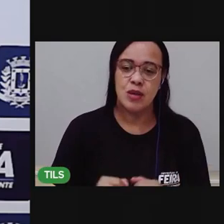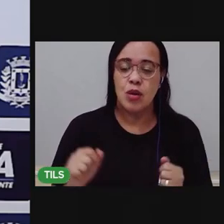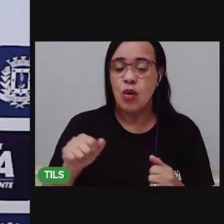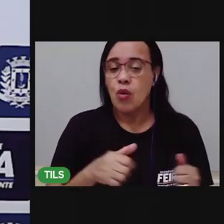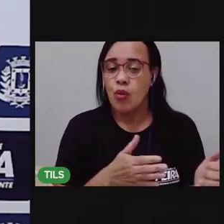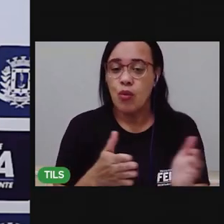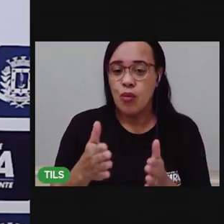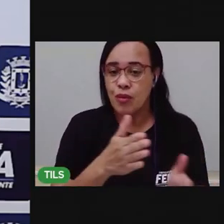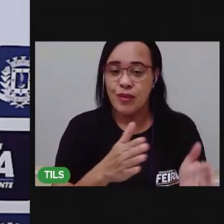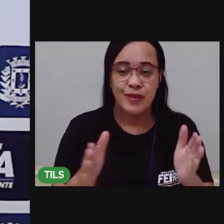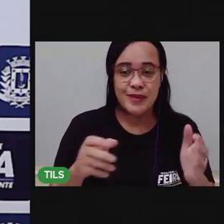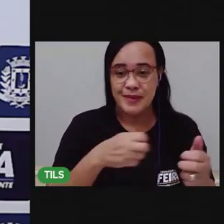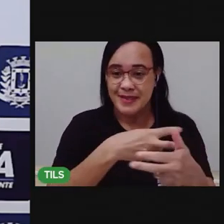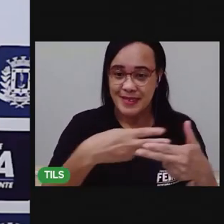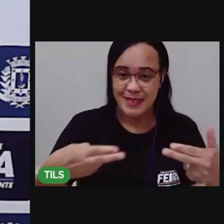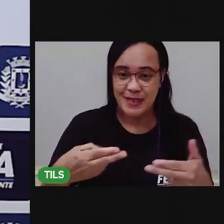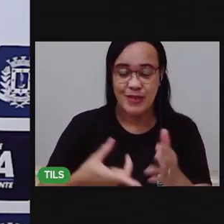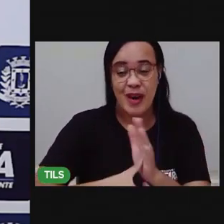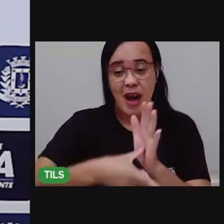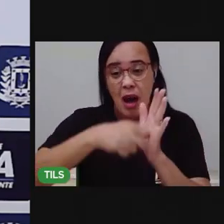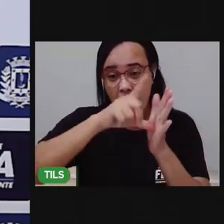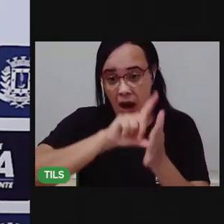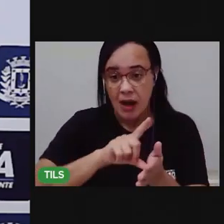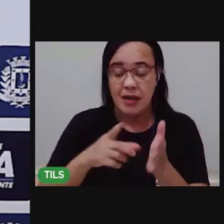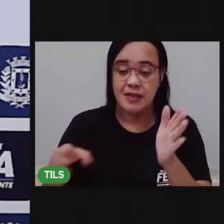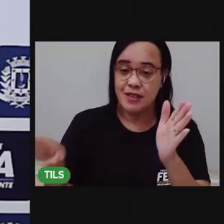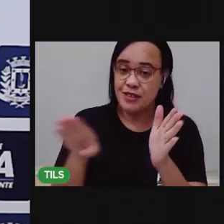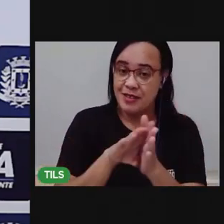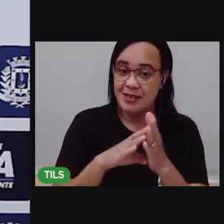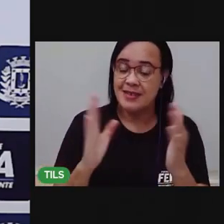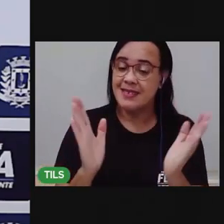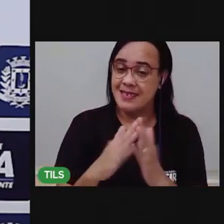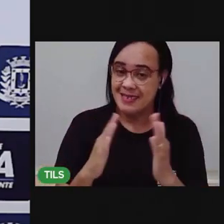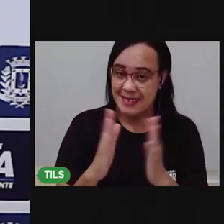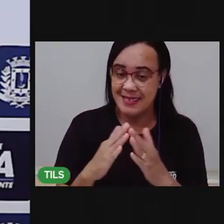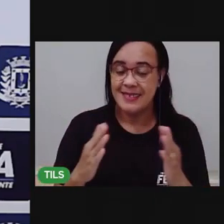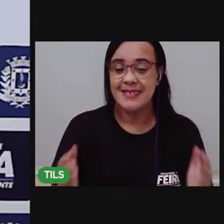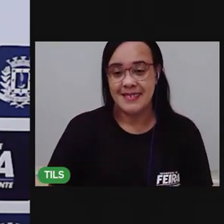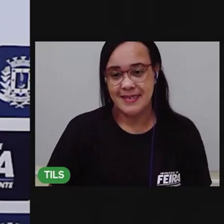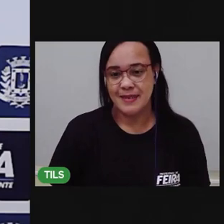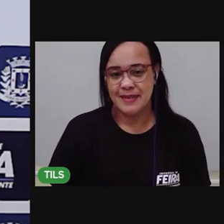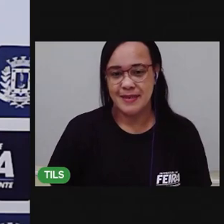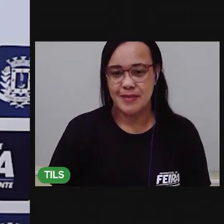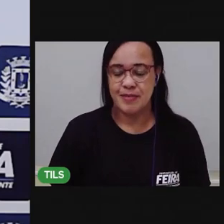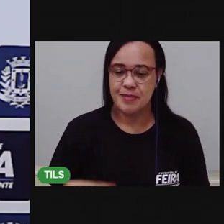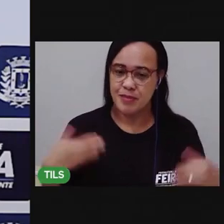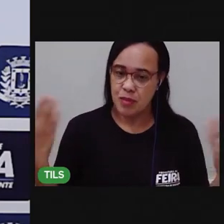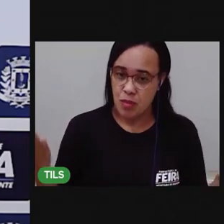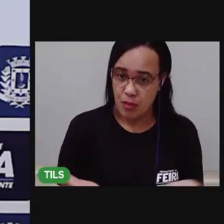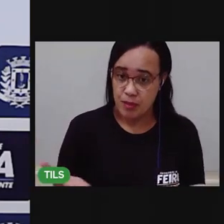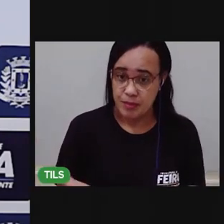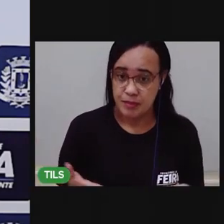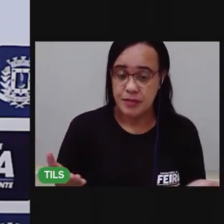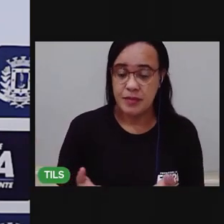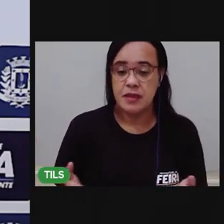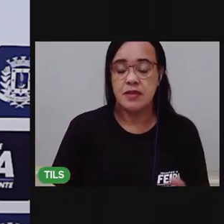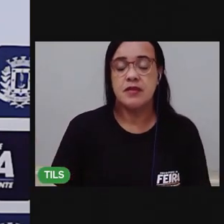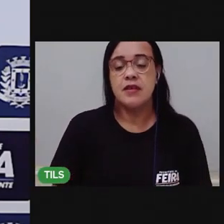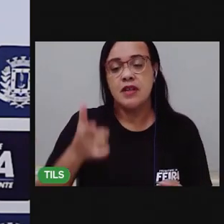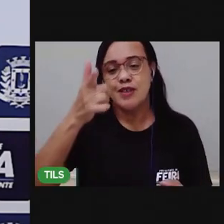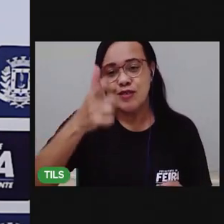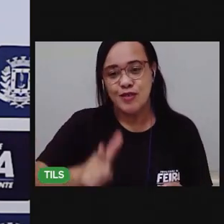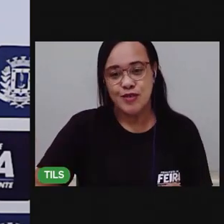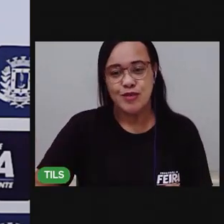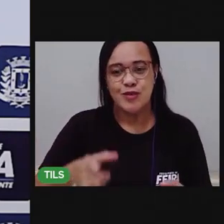caminho que esse produto faz até chegar na nossa casa. E agora, a gente vai retomar um pouco